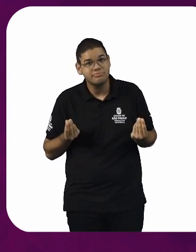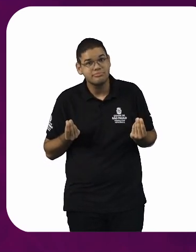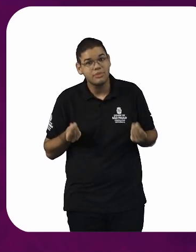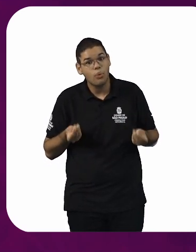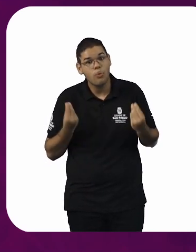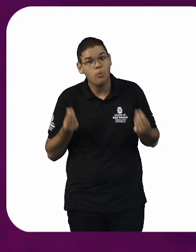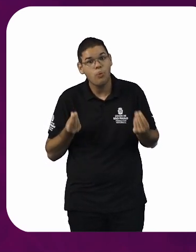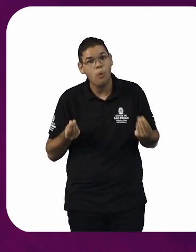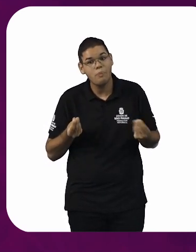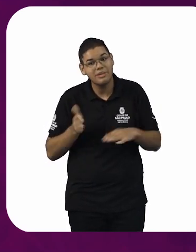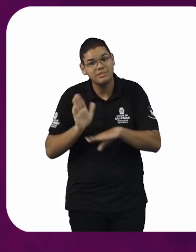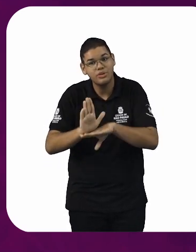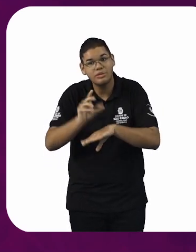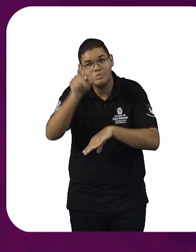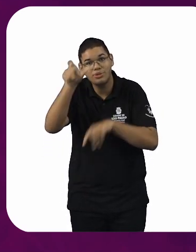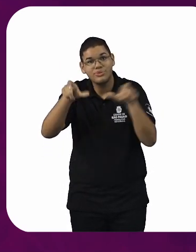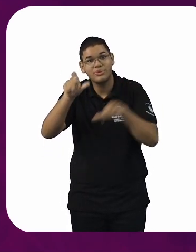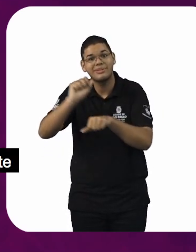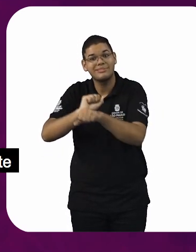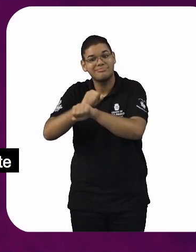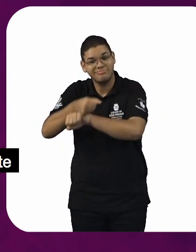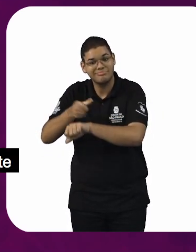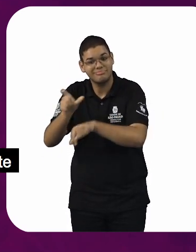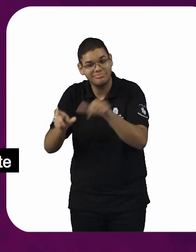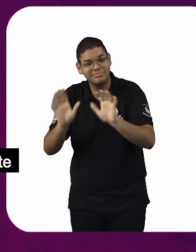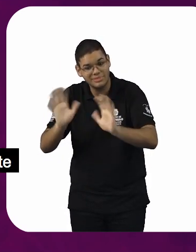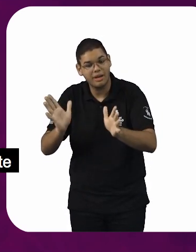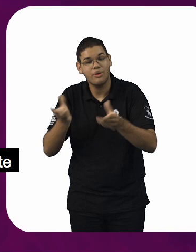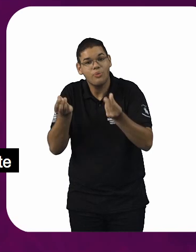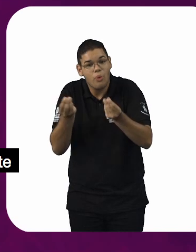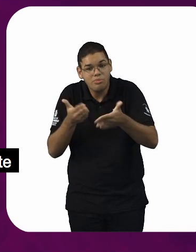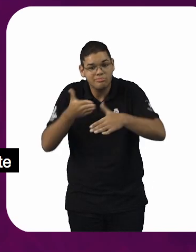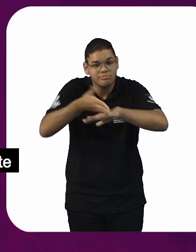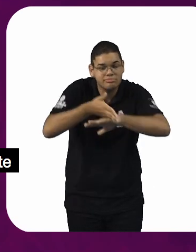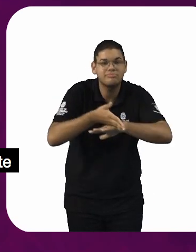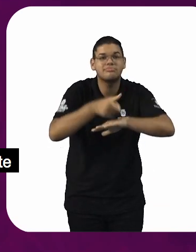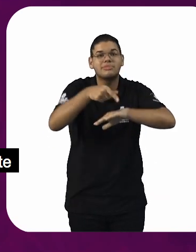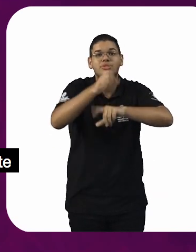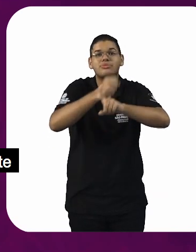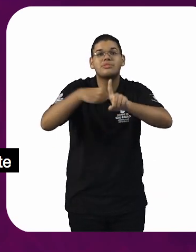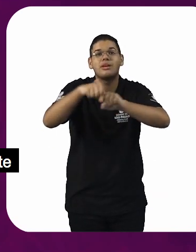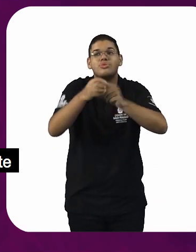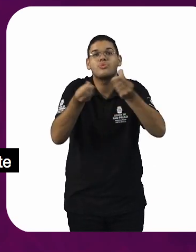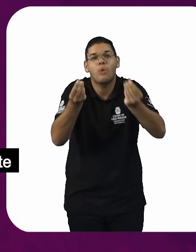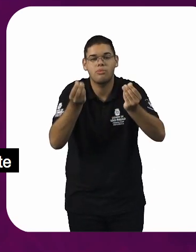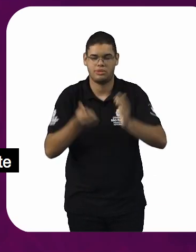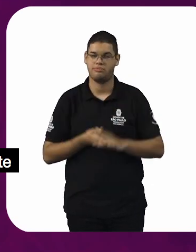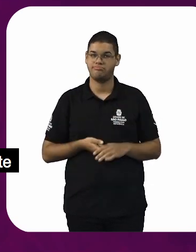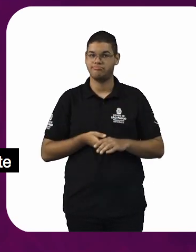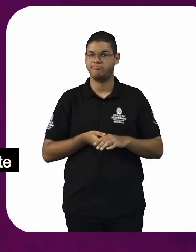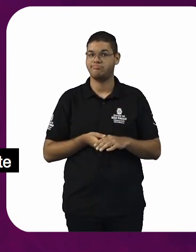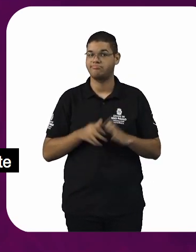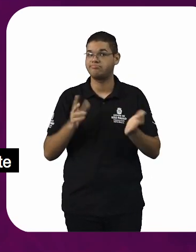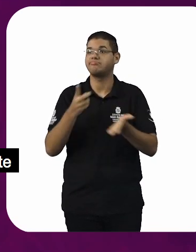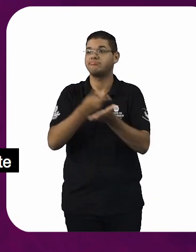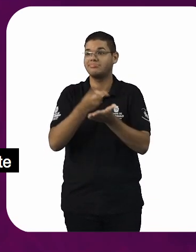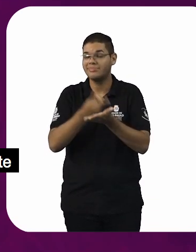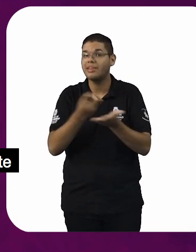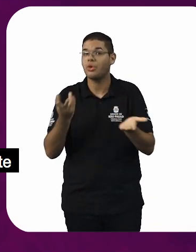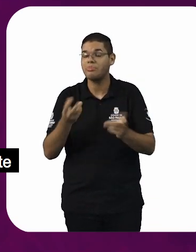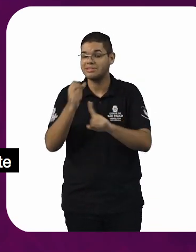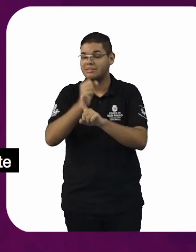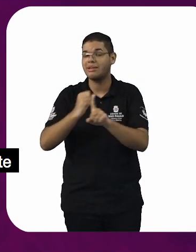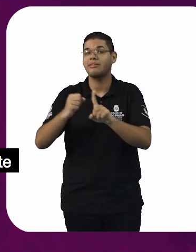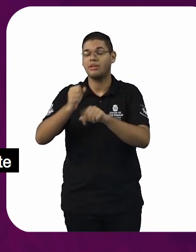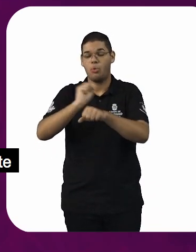africanos que chegaram aqui, qual a condição que eles entraram nessa sociedade, né? Por isso que a gente fala que é uma escravidão inacabada, porque a